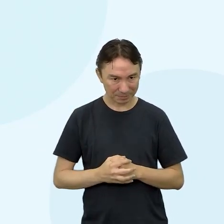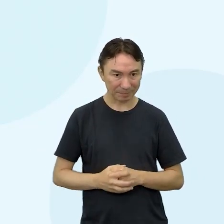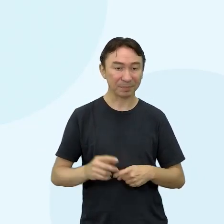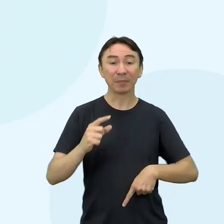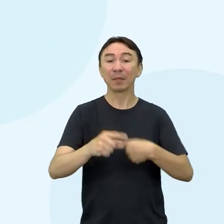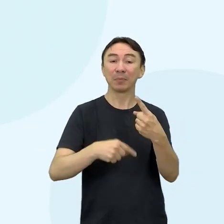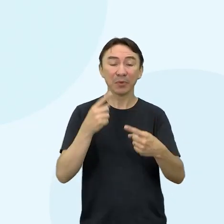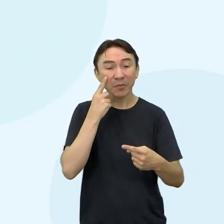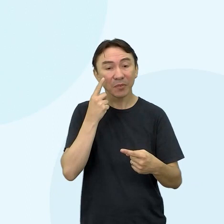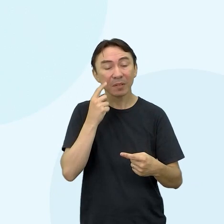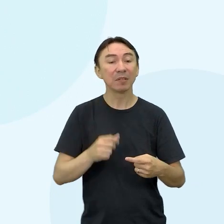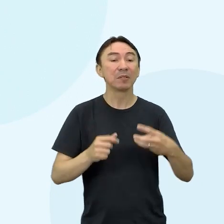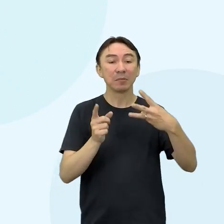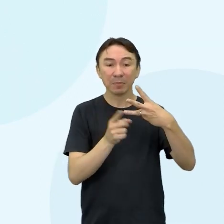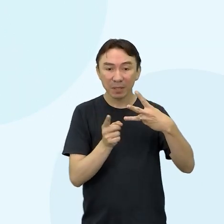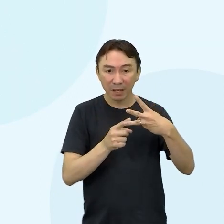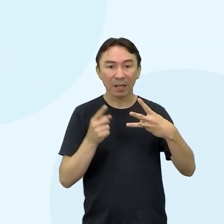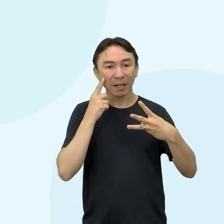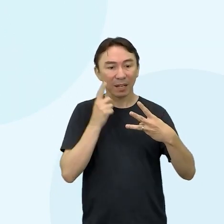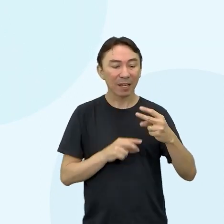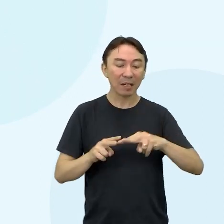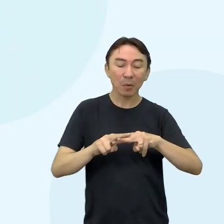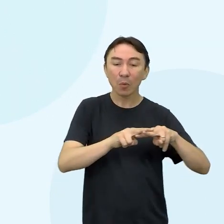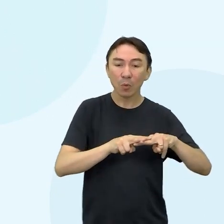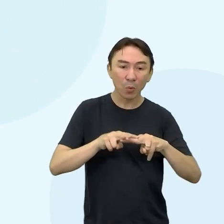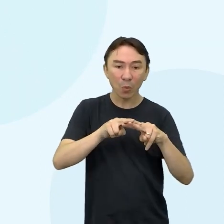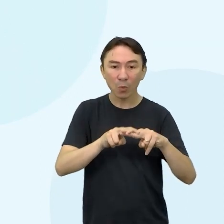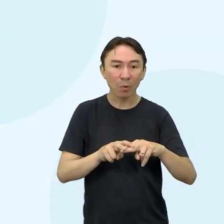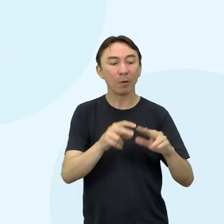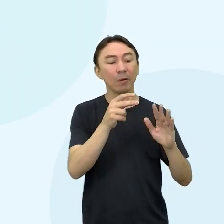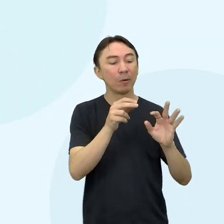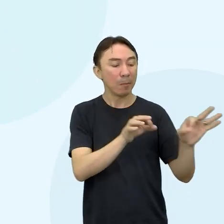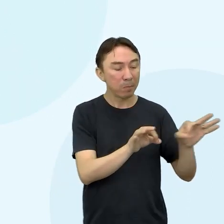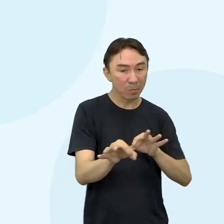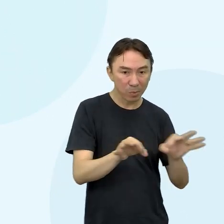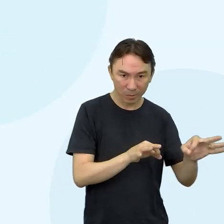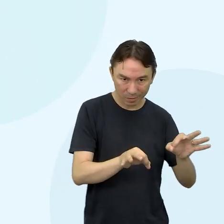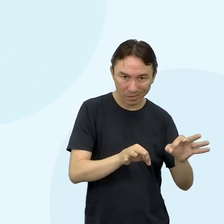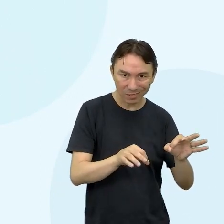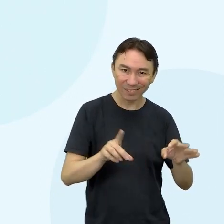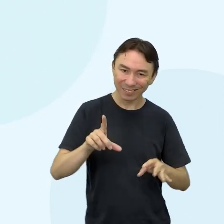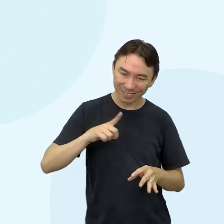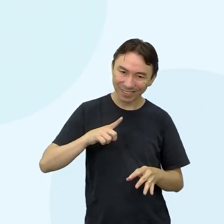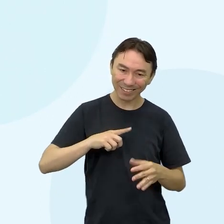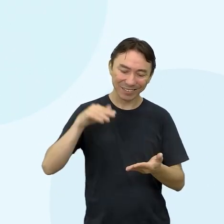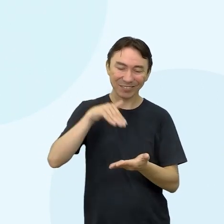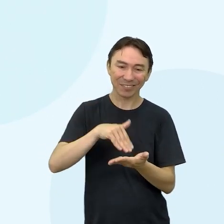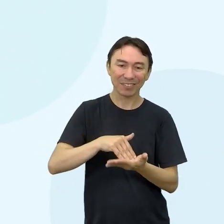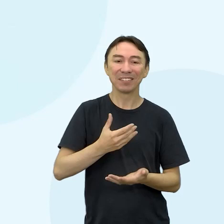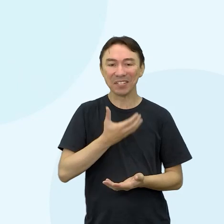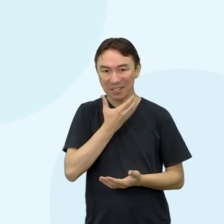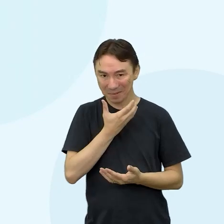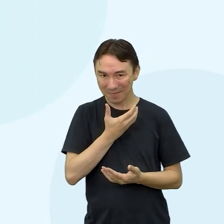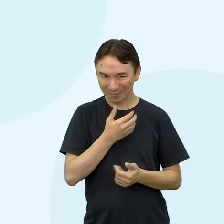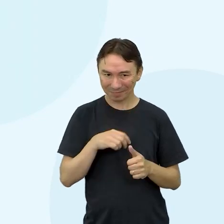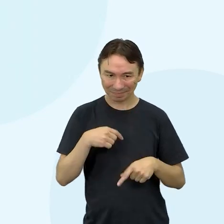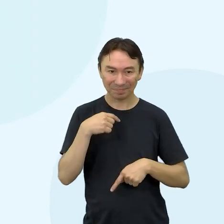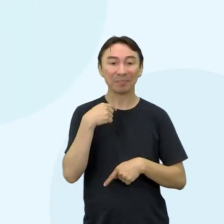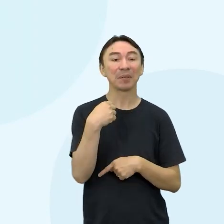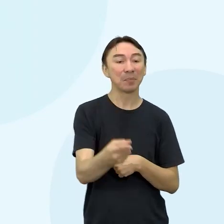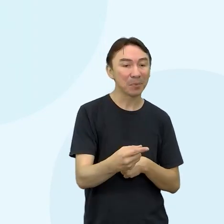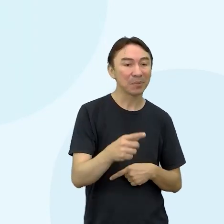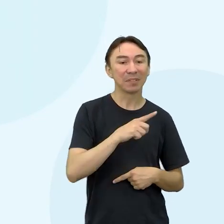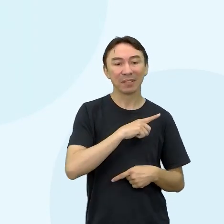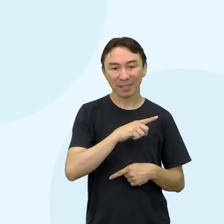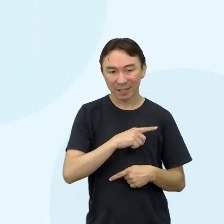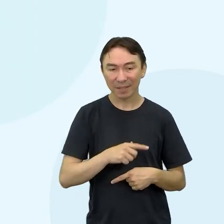plano de recuperação, né, revisitar o plano de recuperação que vocês tiveram que fazer aí no final de dezembro. E aí a gente vai trabalhar aí nas